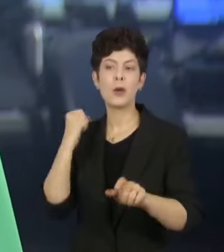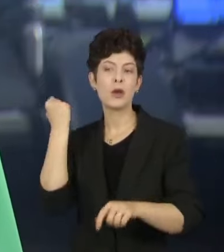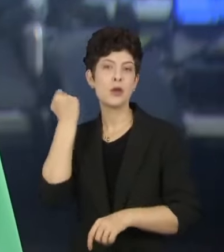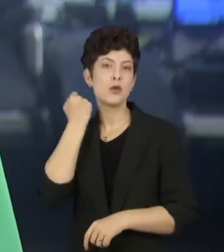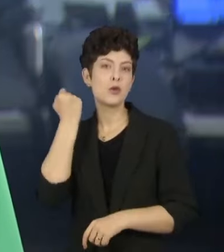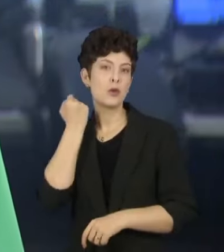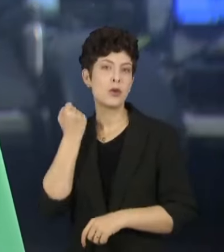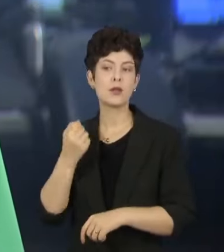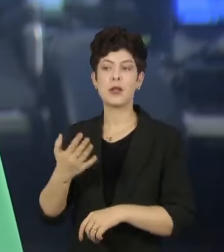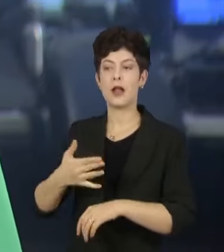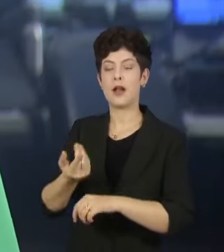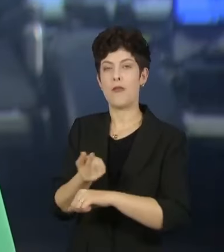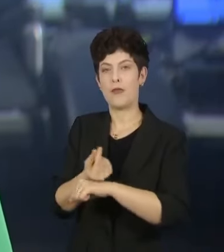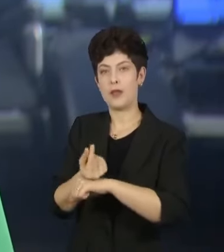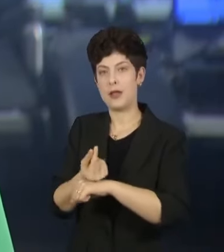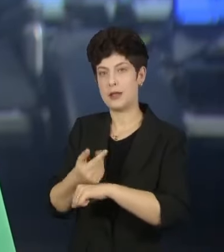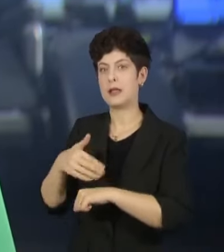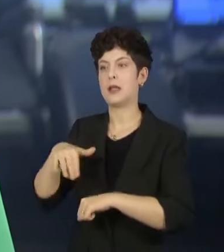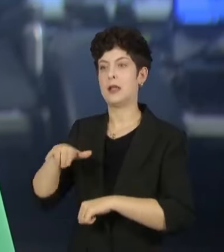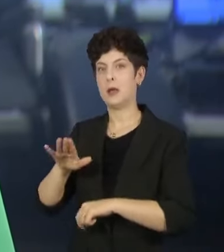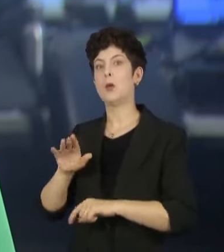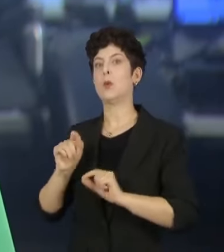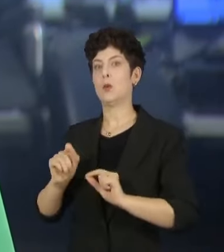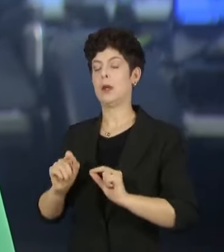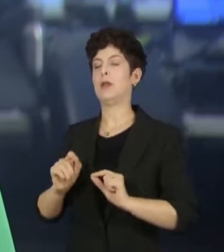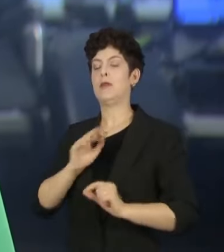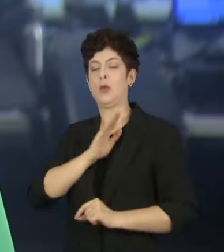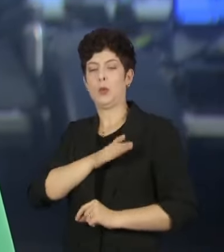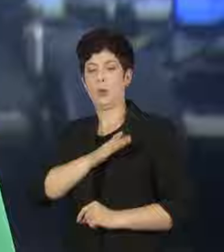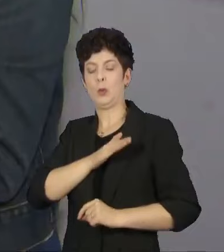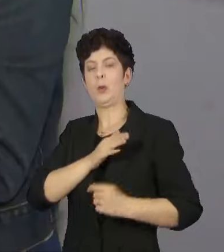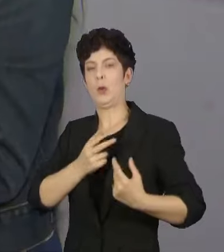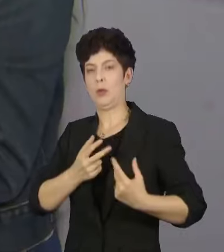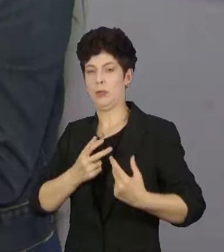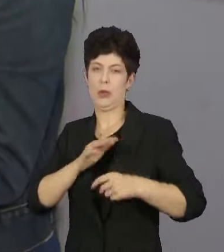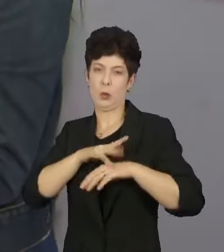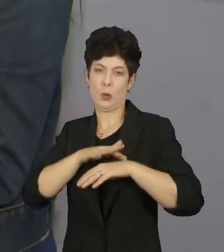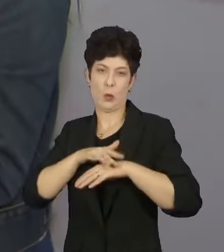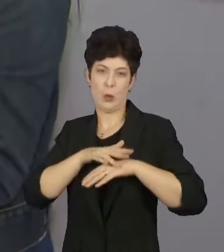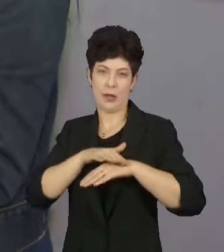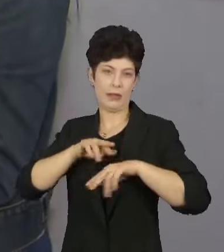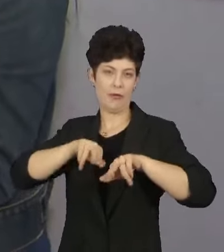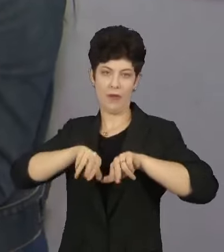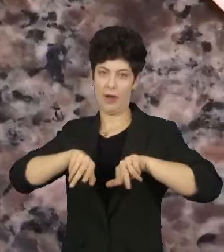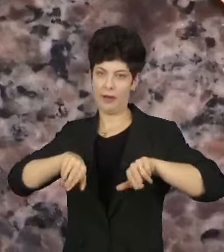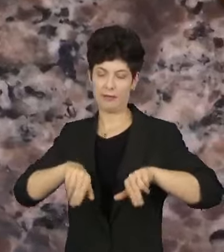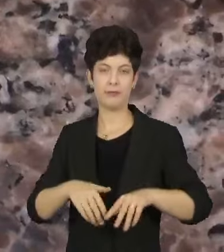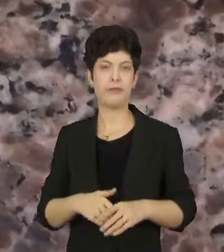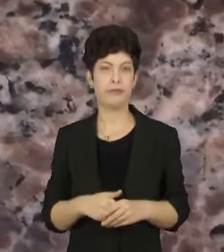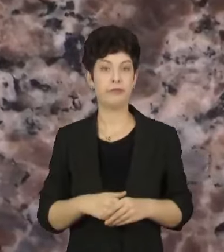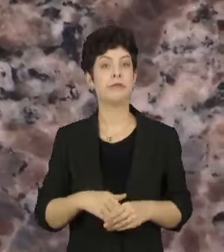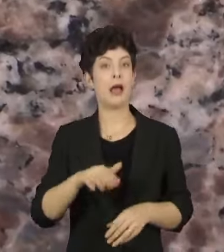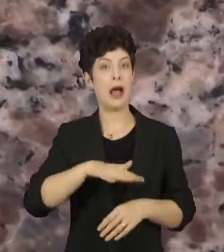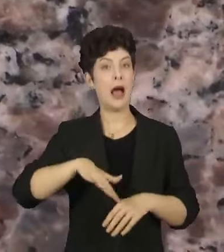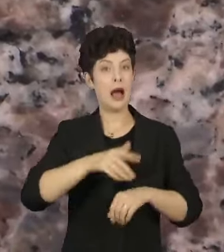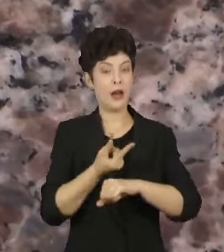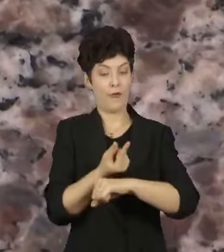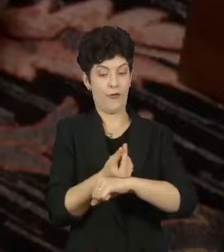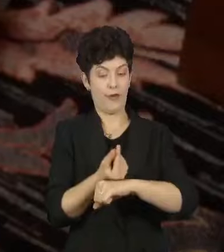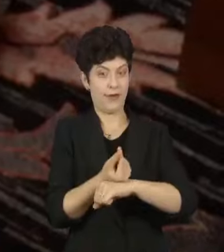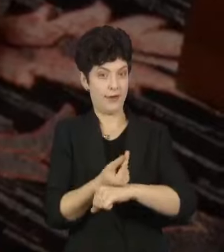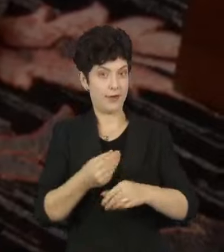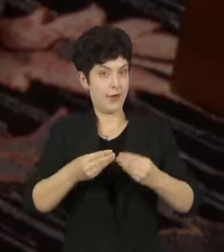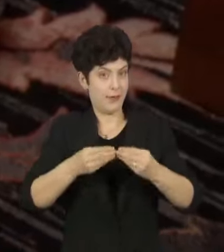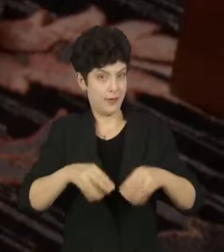estresse financeiro têm mais chance de doenças cardiovasculares. A saúde financeira pode prejudicar